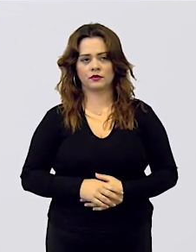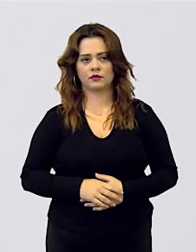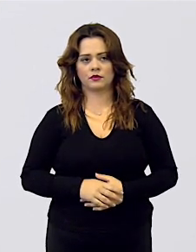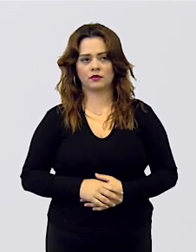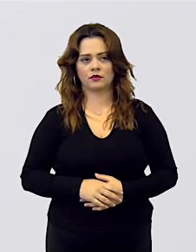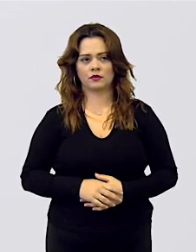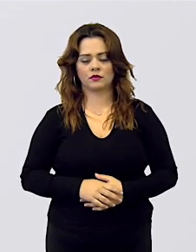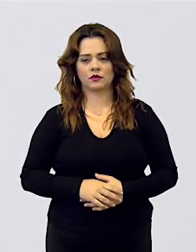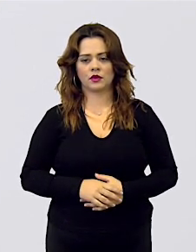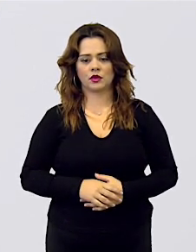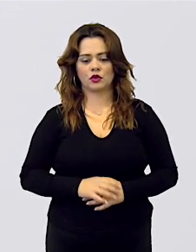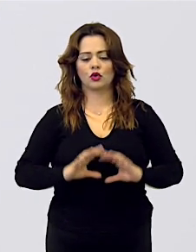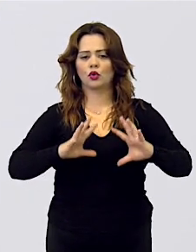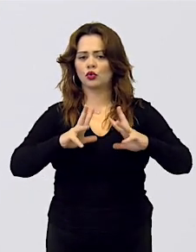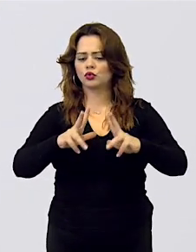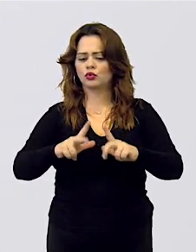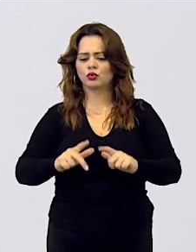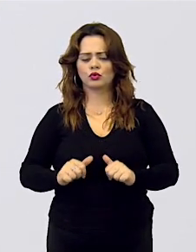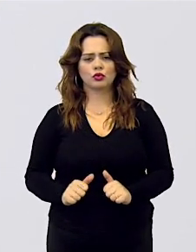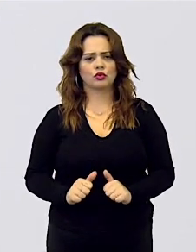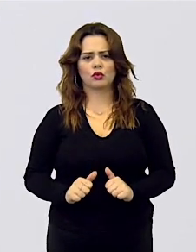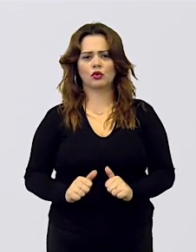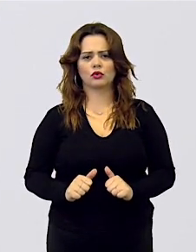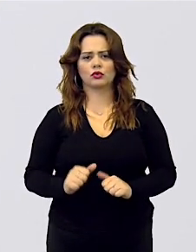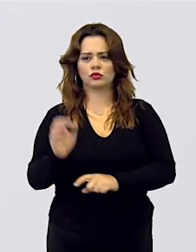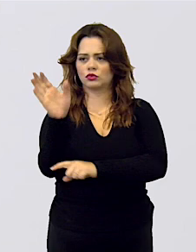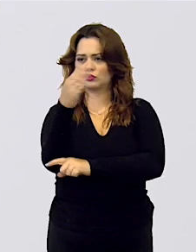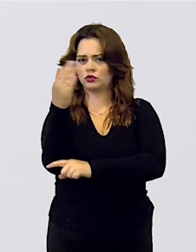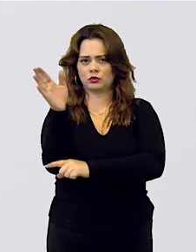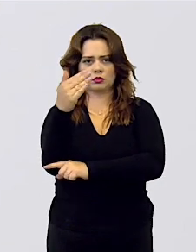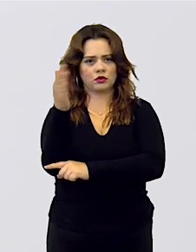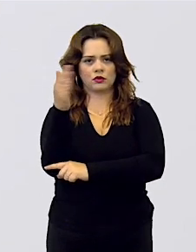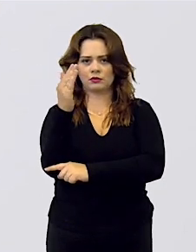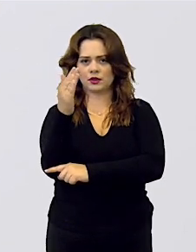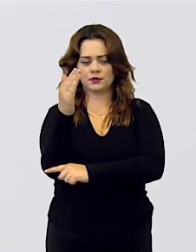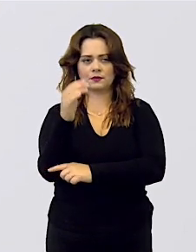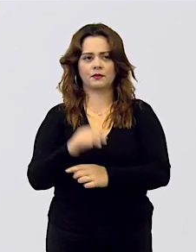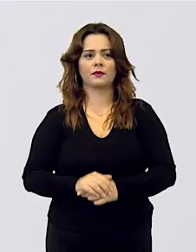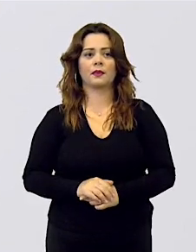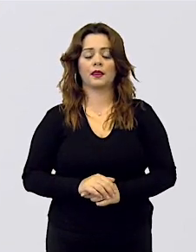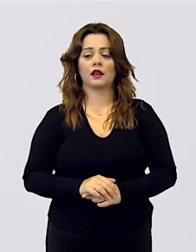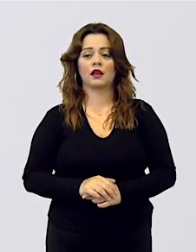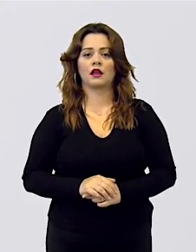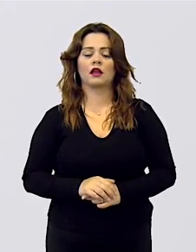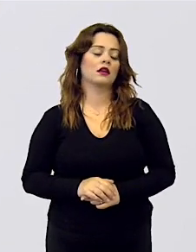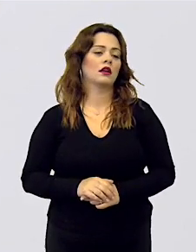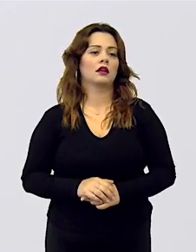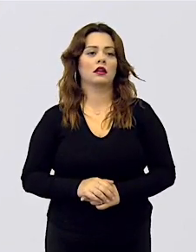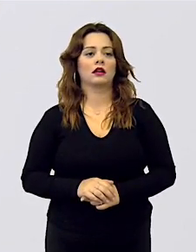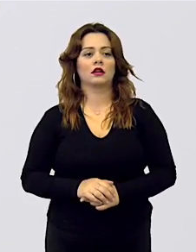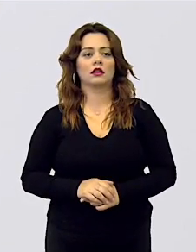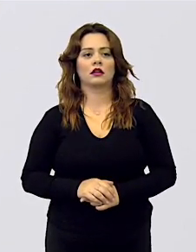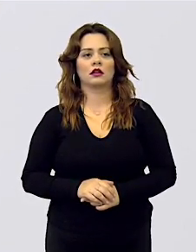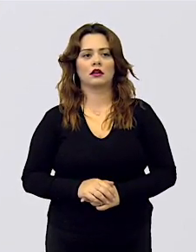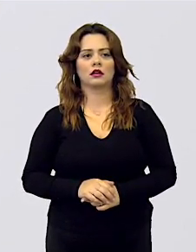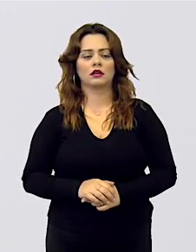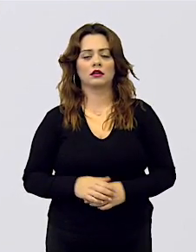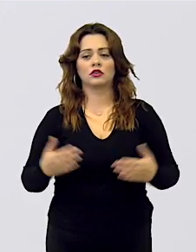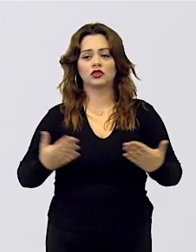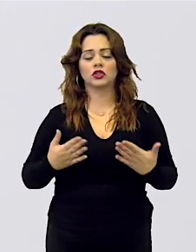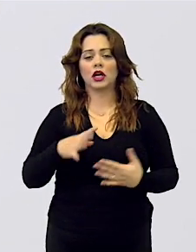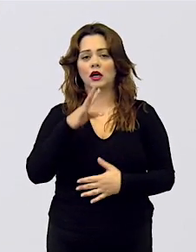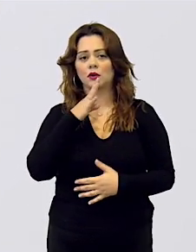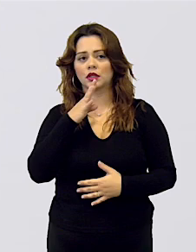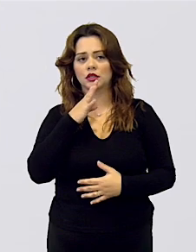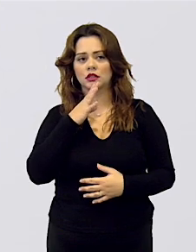decano do corpo diplomático baixador Dom João Batista de 4 Eu já havia